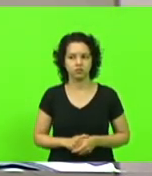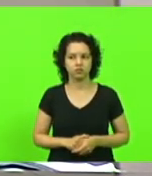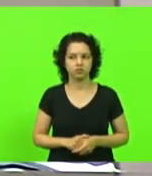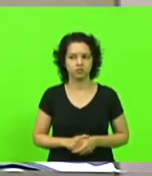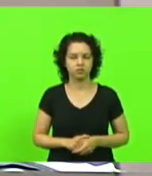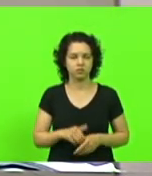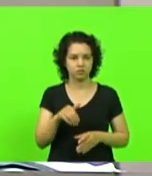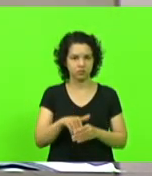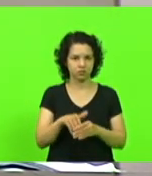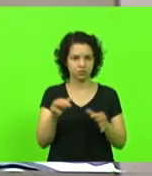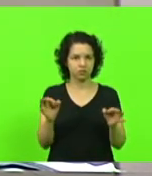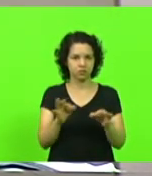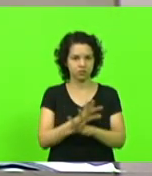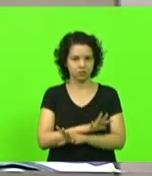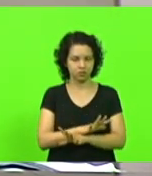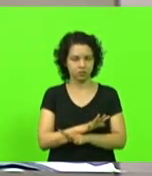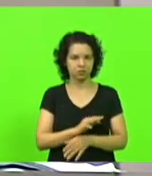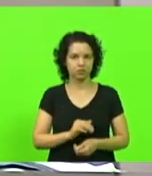Cerrada a votação.